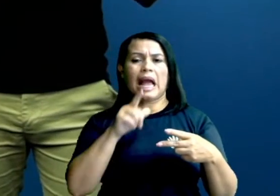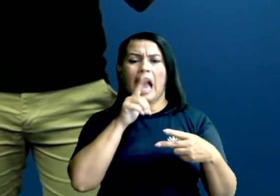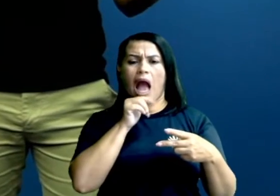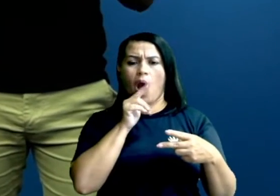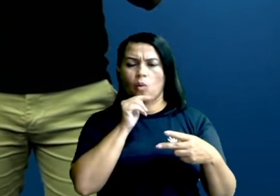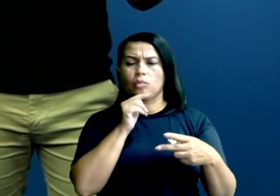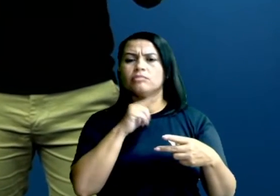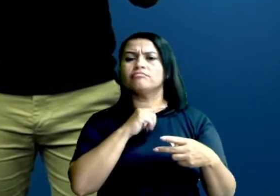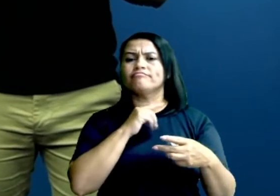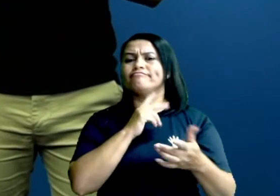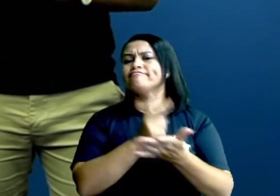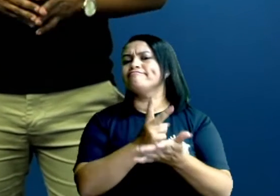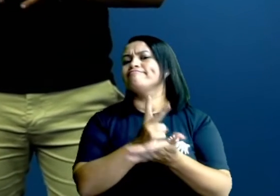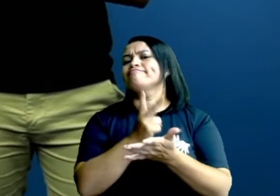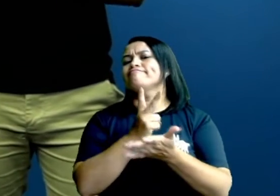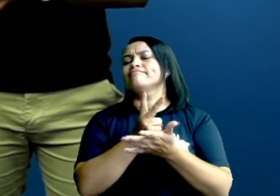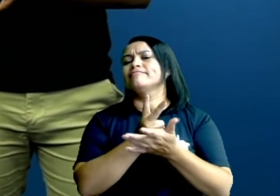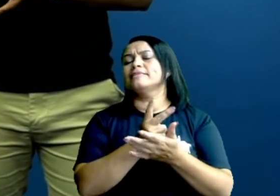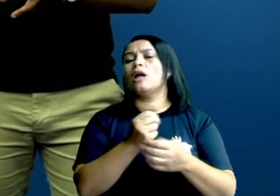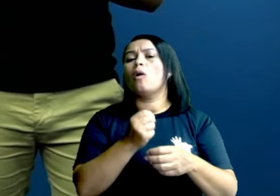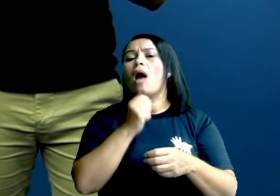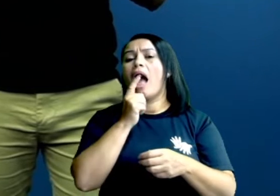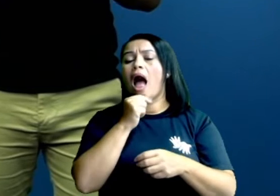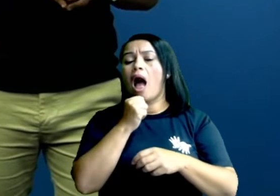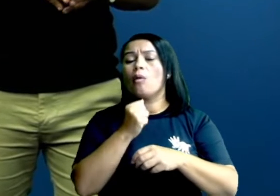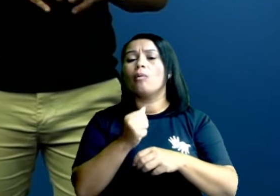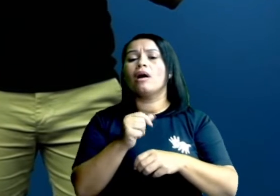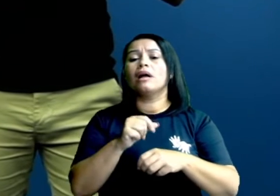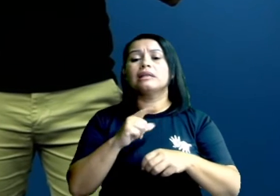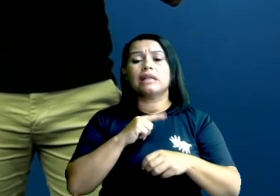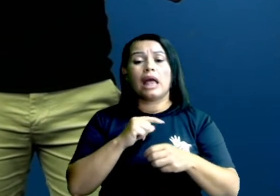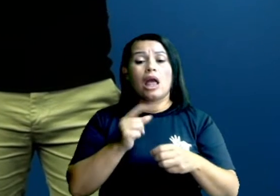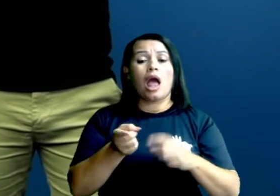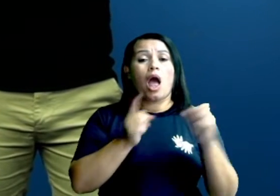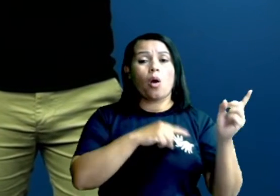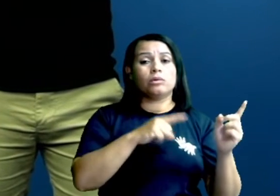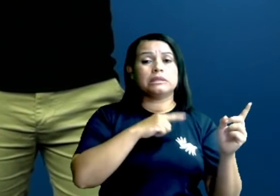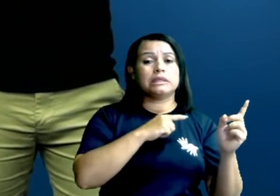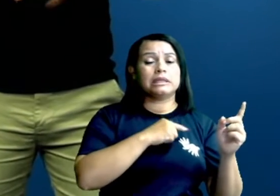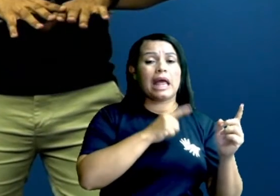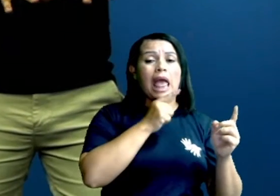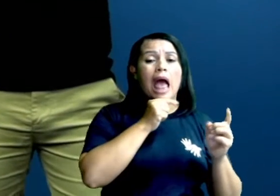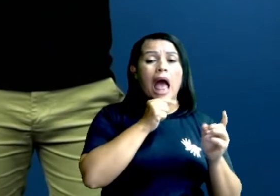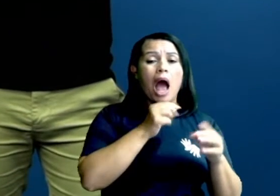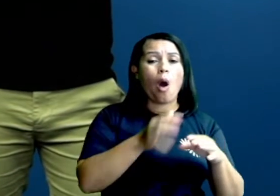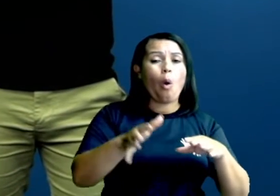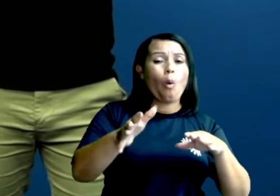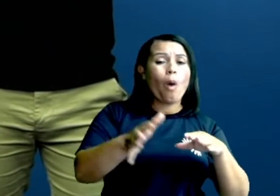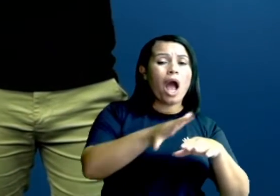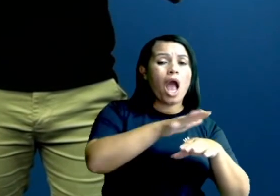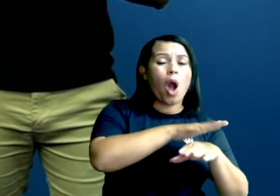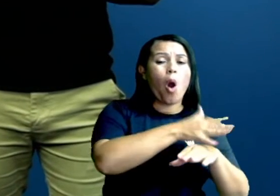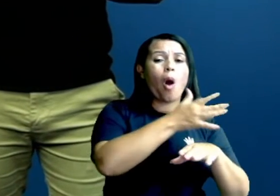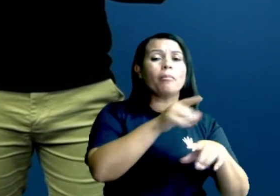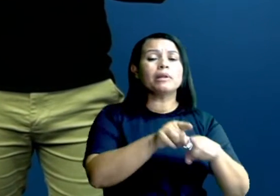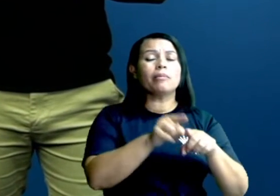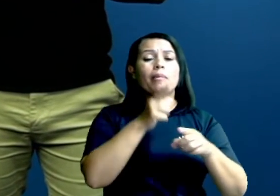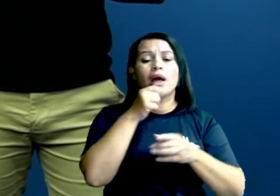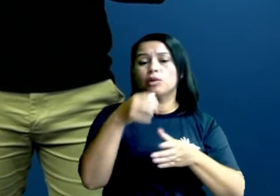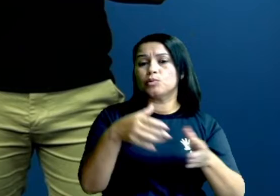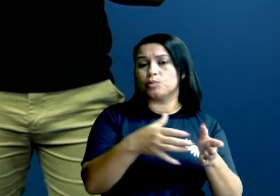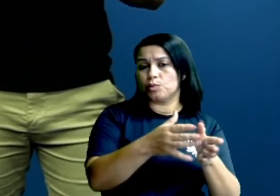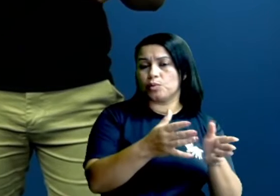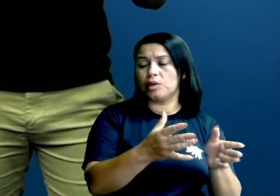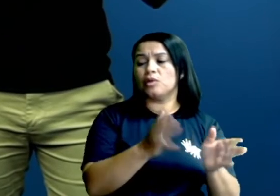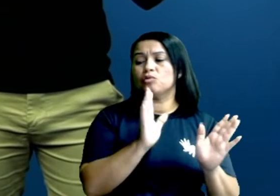alagado periodicamente. Enquanto a mata de igapó está numa área que é coberta por água constantemente, né, por conta da água do rio, que